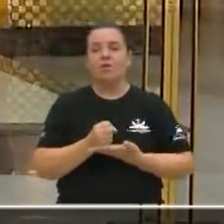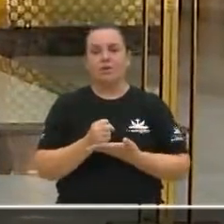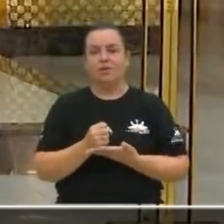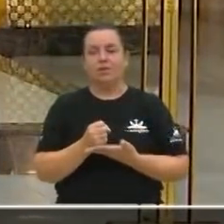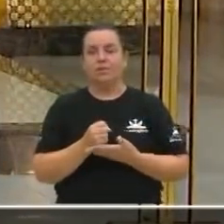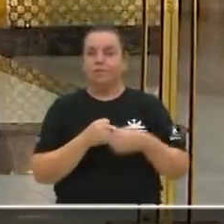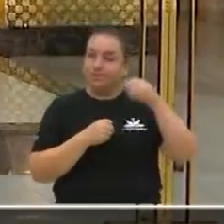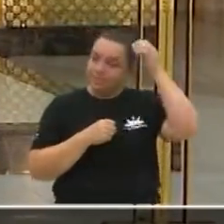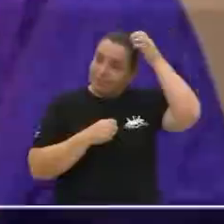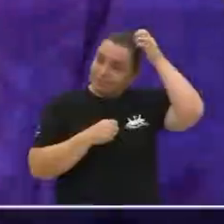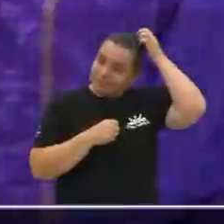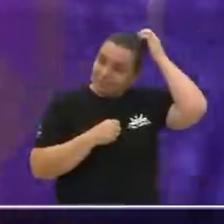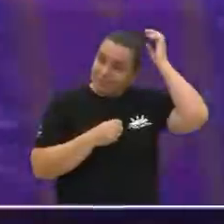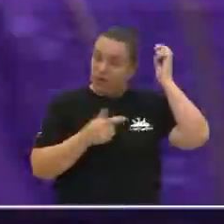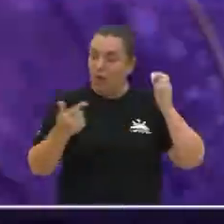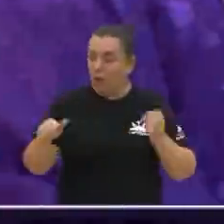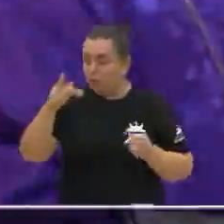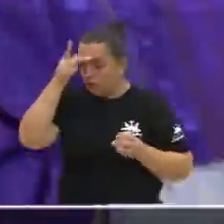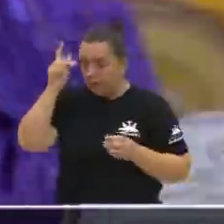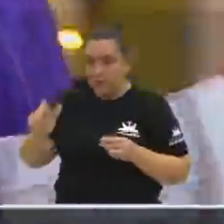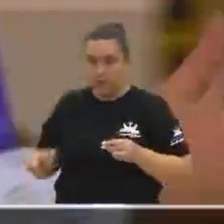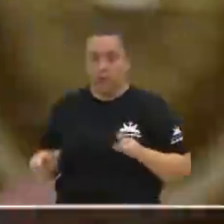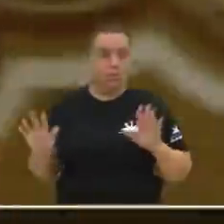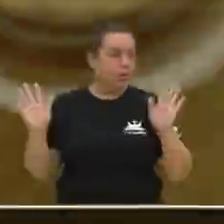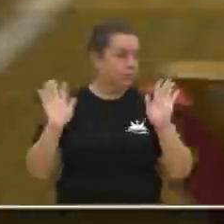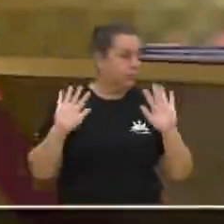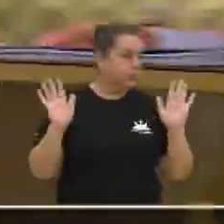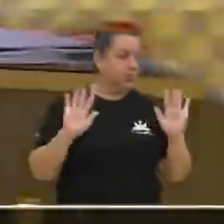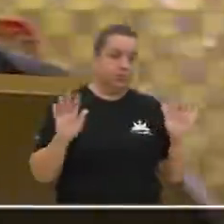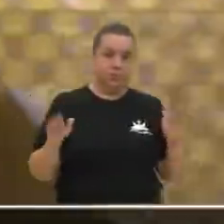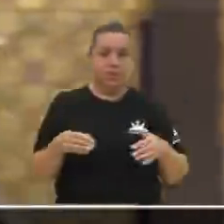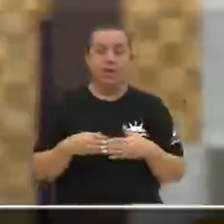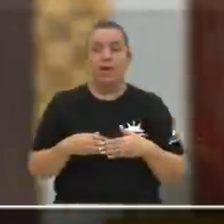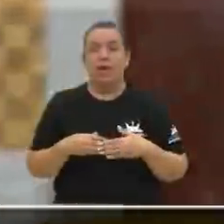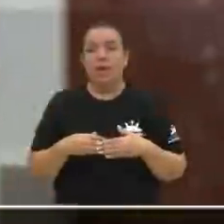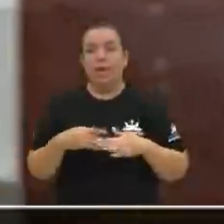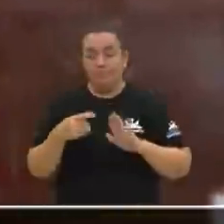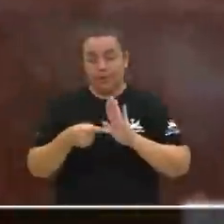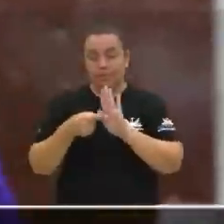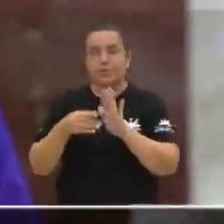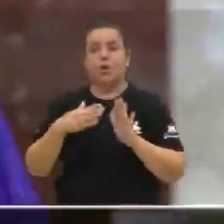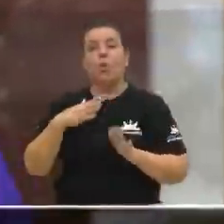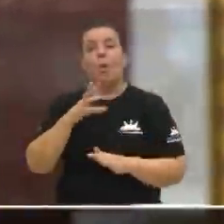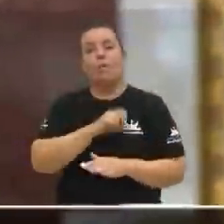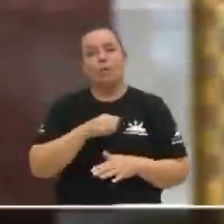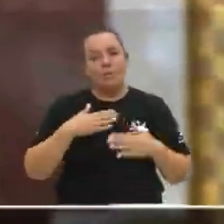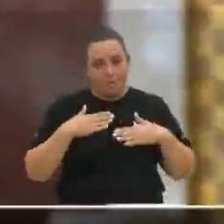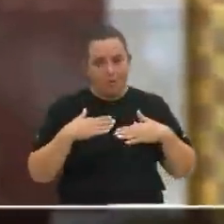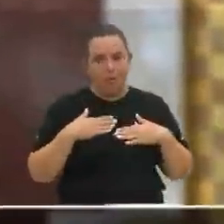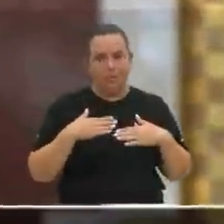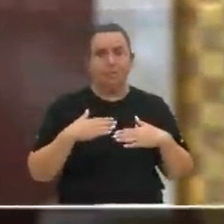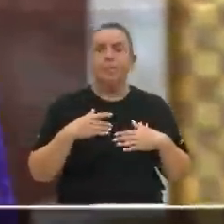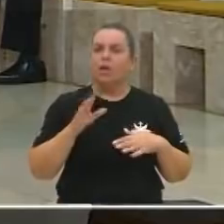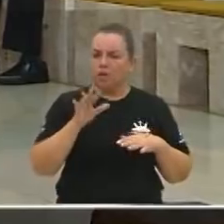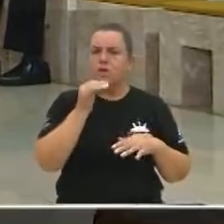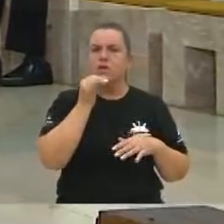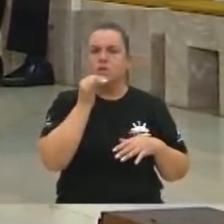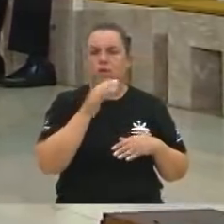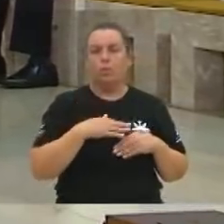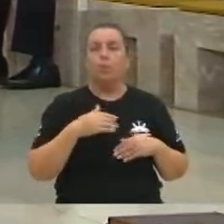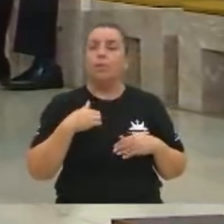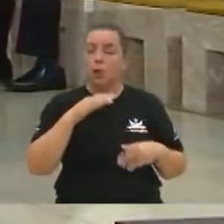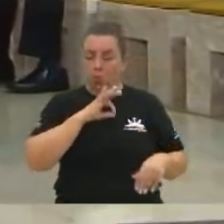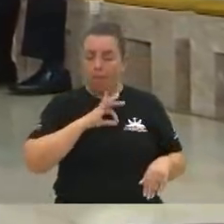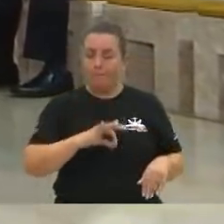Monstro Essa é a expressão do meu amor vou dar um exemplo eu poderia dizer